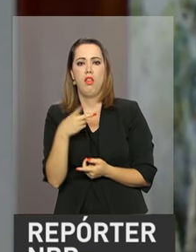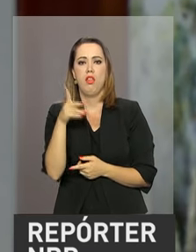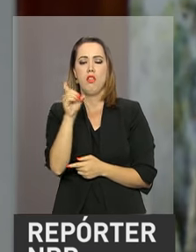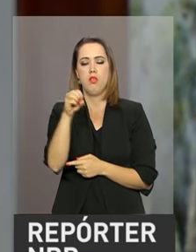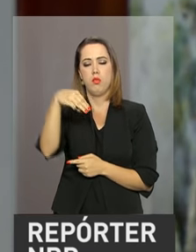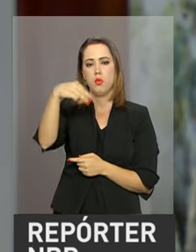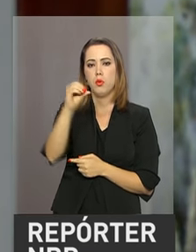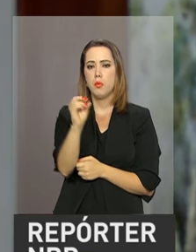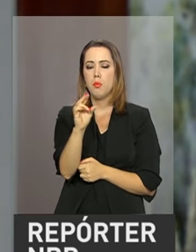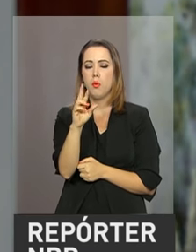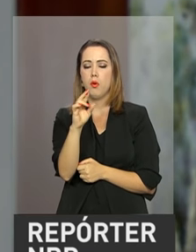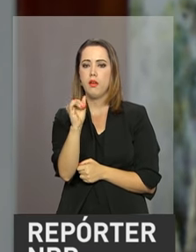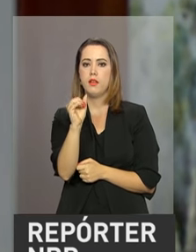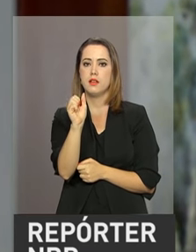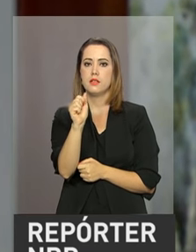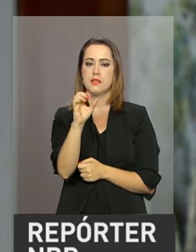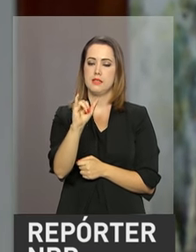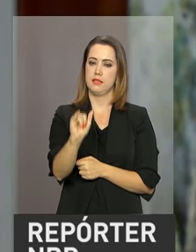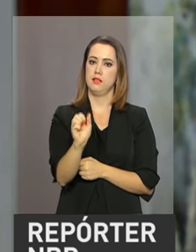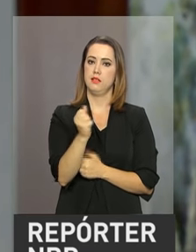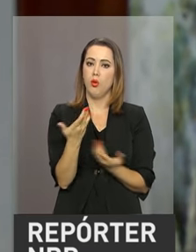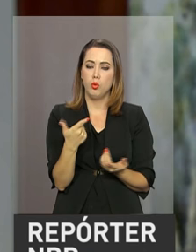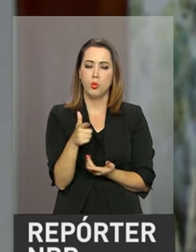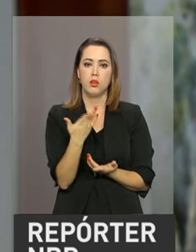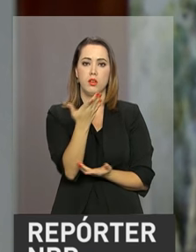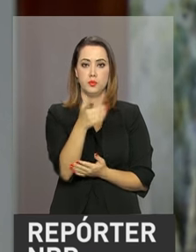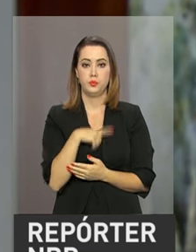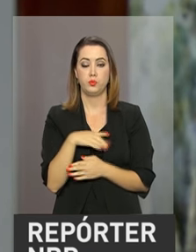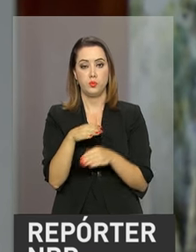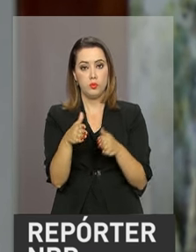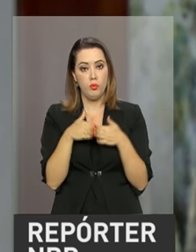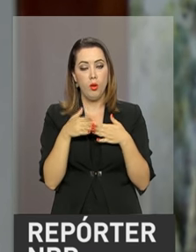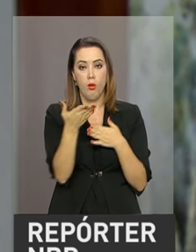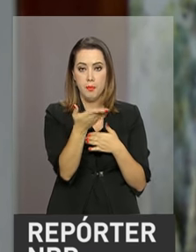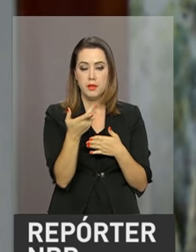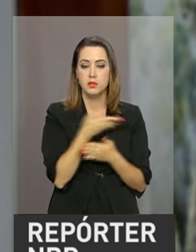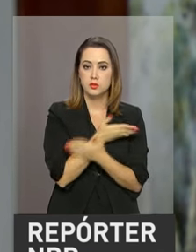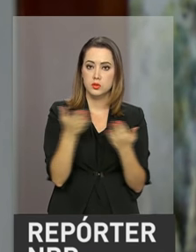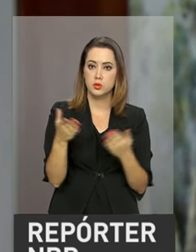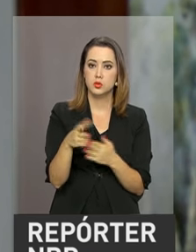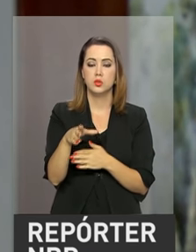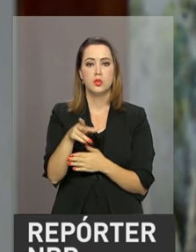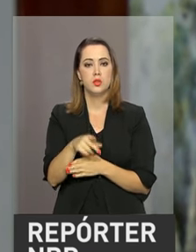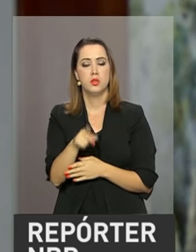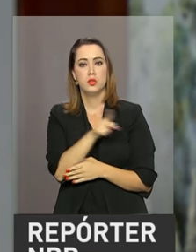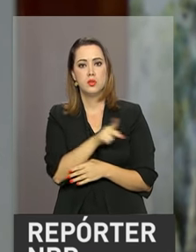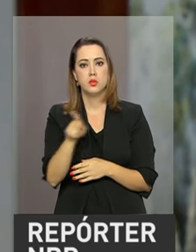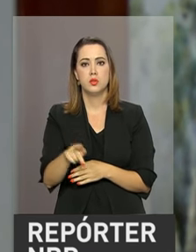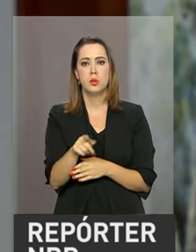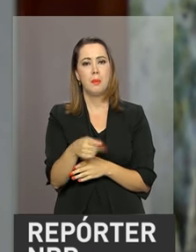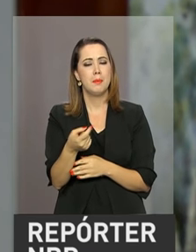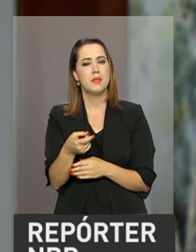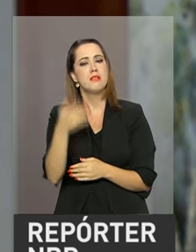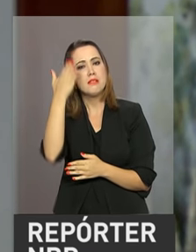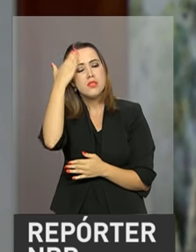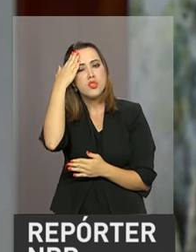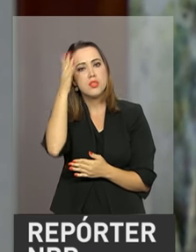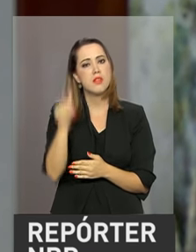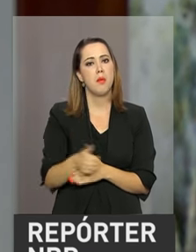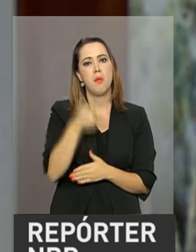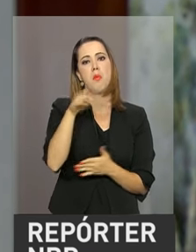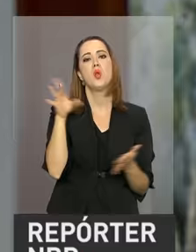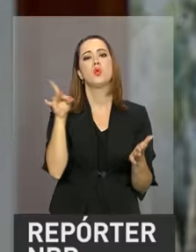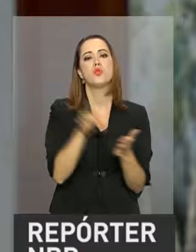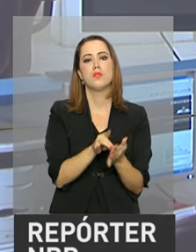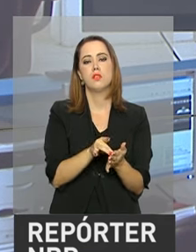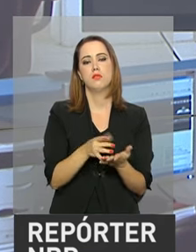faço um chamado a que os chefes de governo e de Estado desses países se liguem mais à realidade, àquilo que de fato está